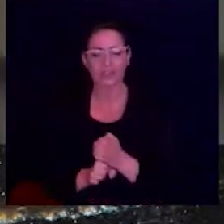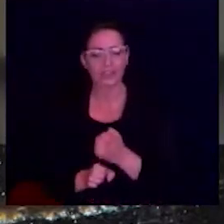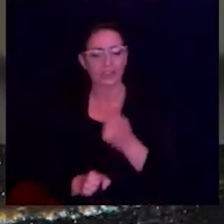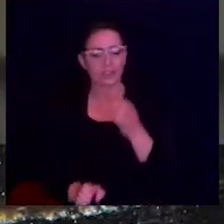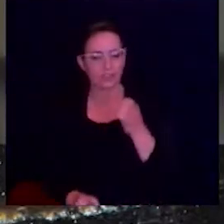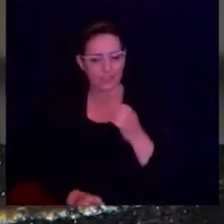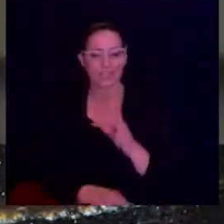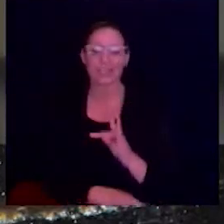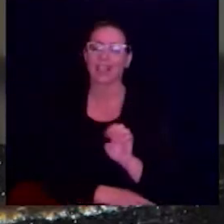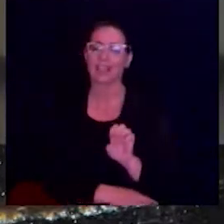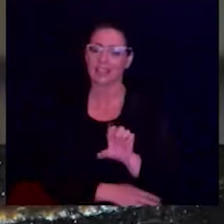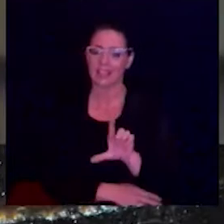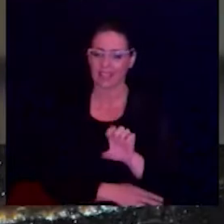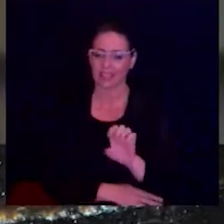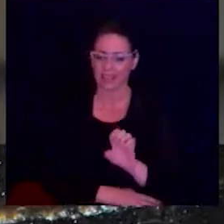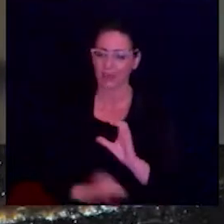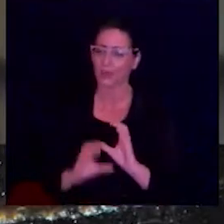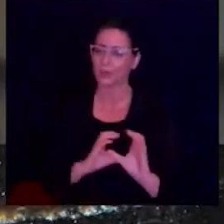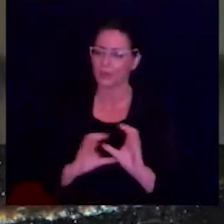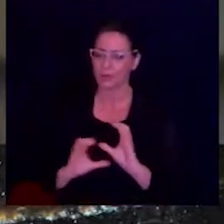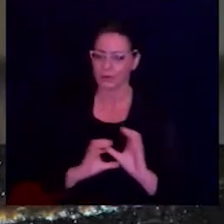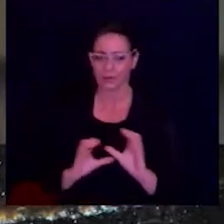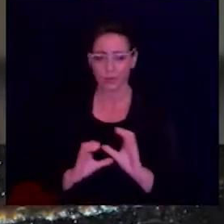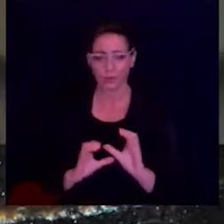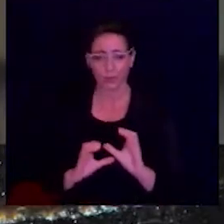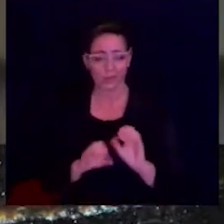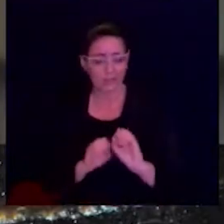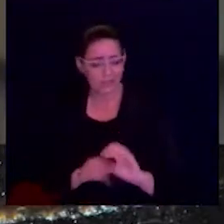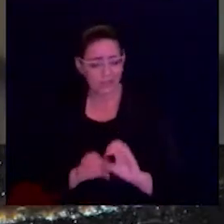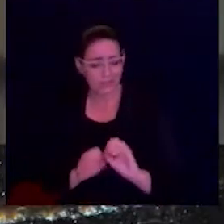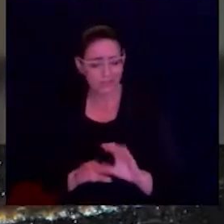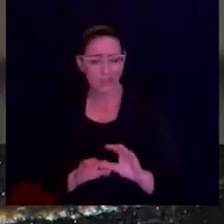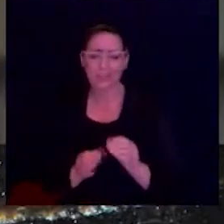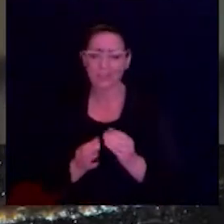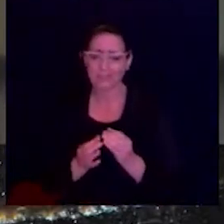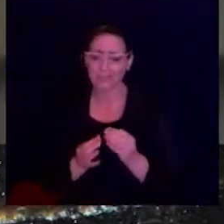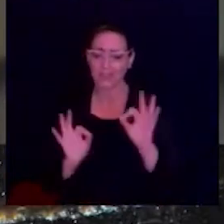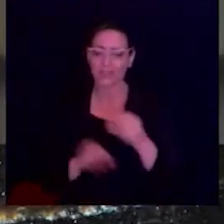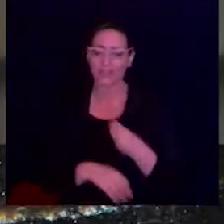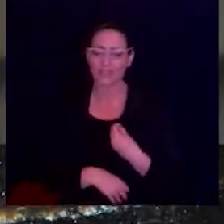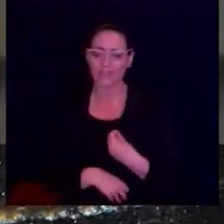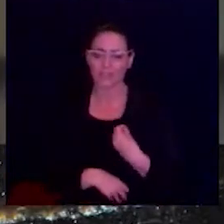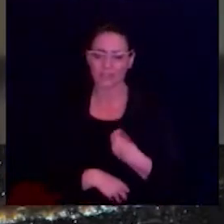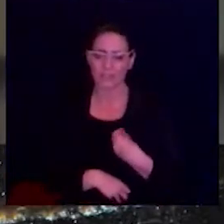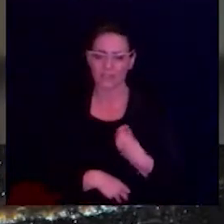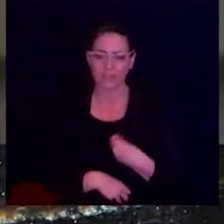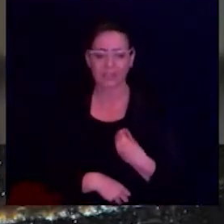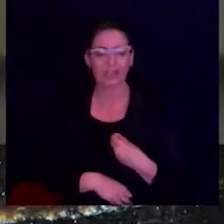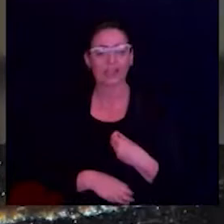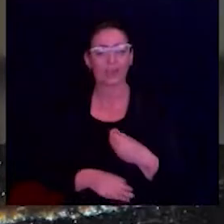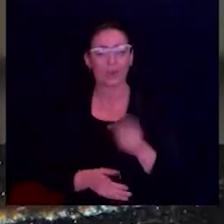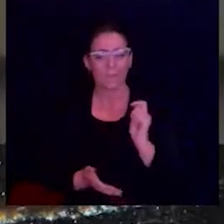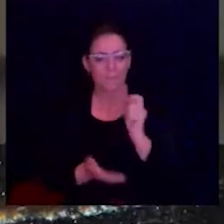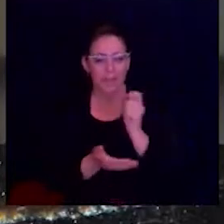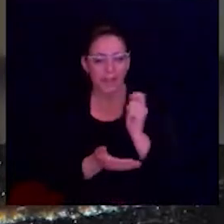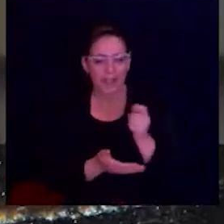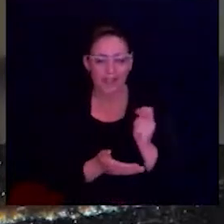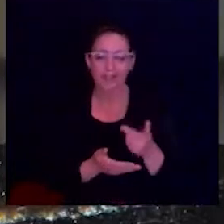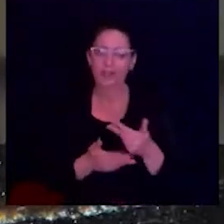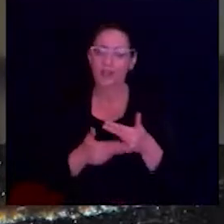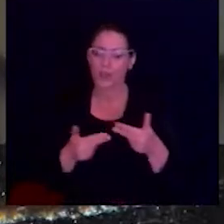Ensina, educa, salva vidas, compra nossa comida, paga nossas contas,